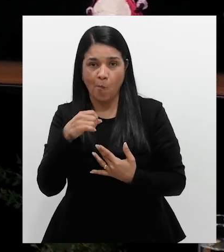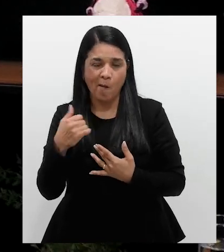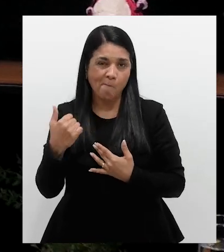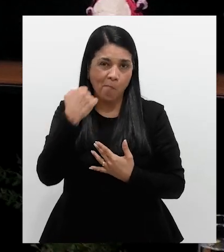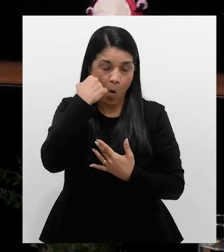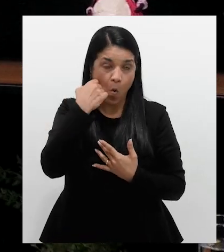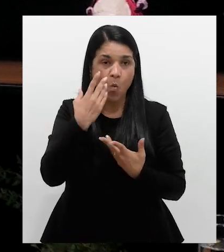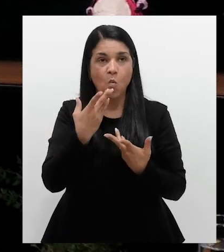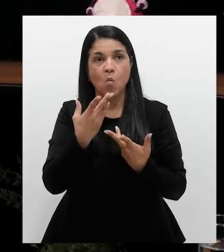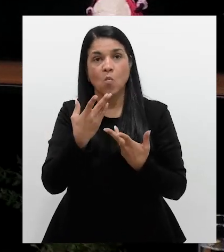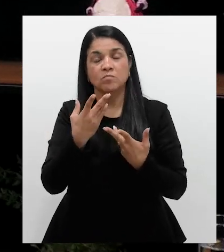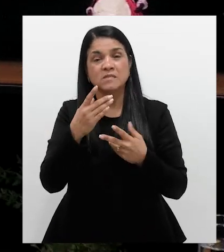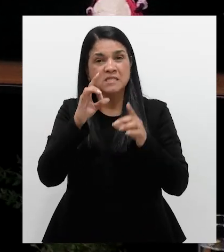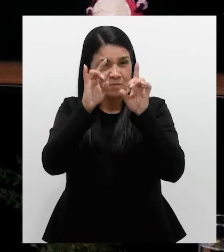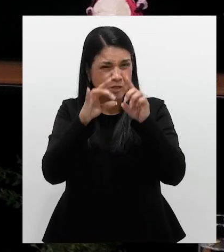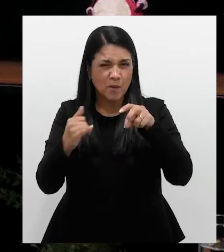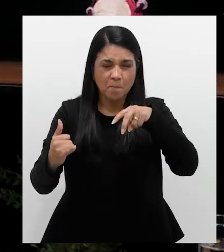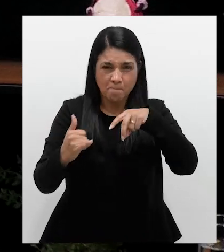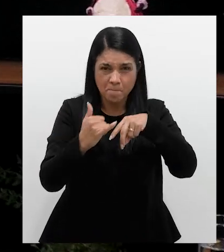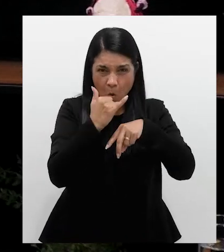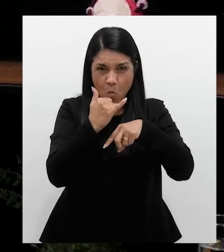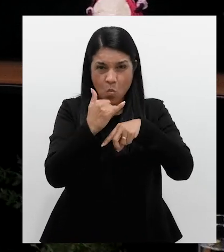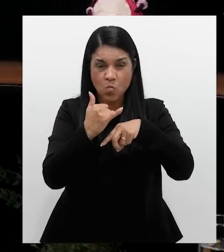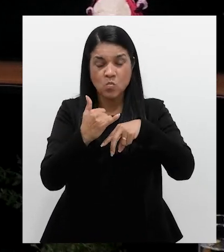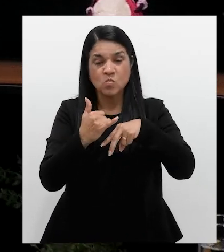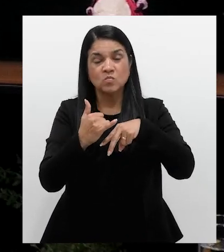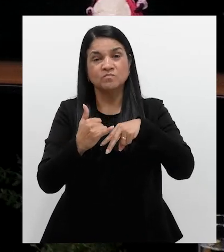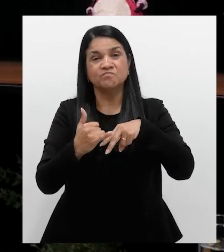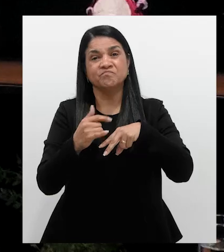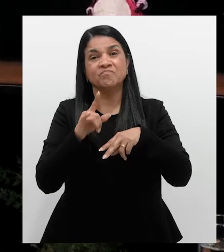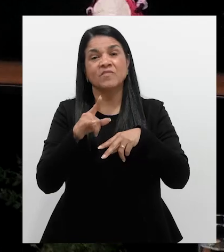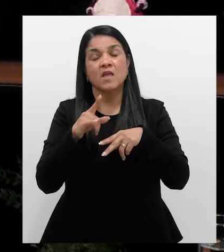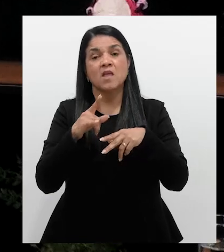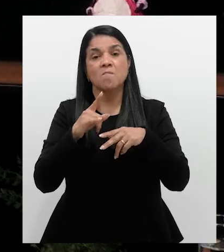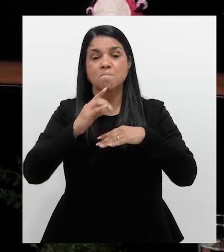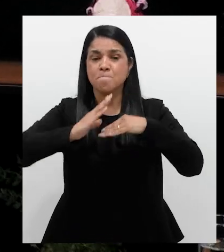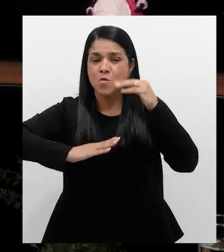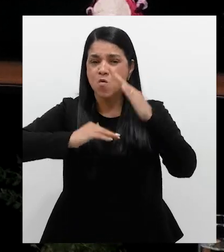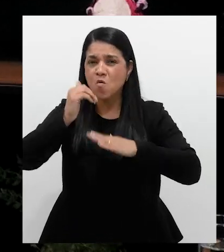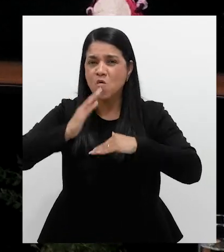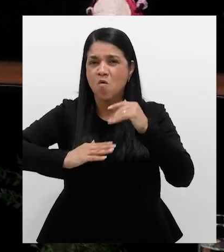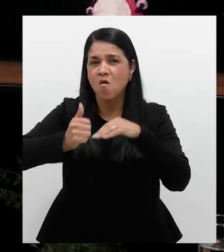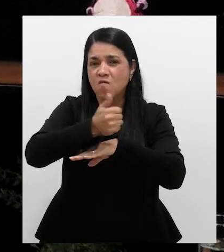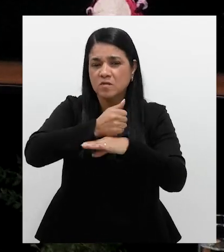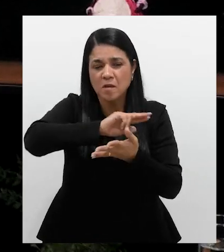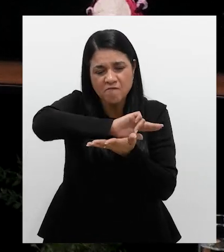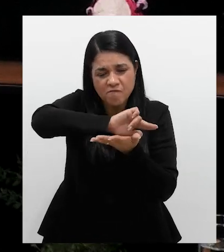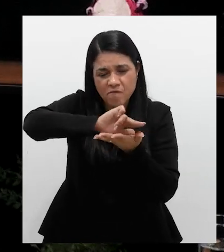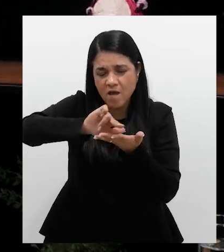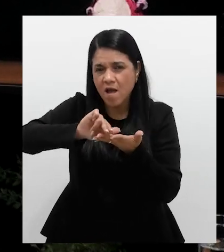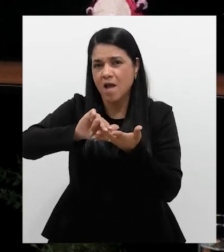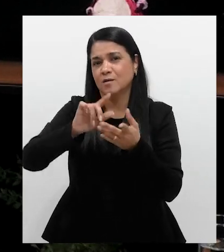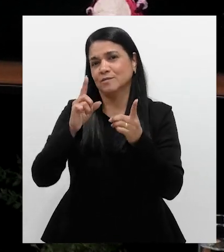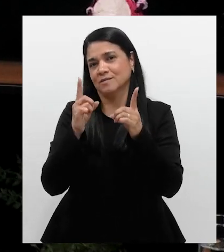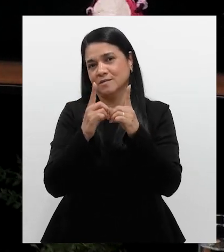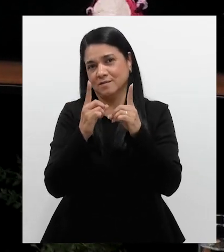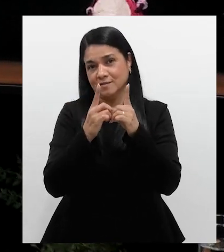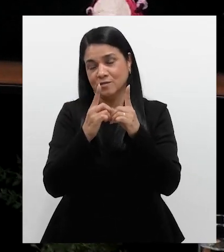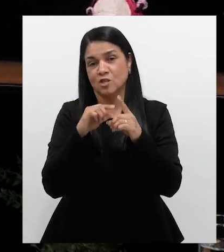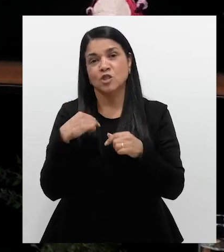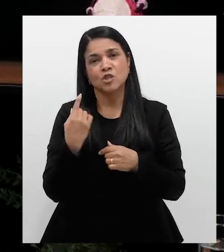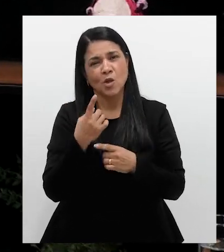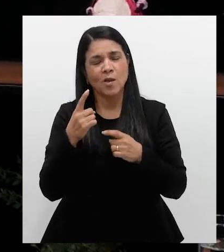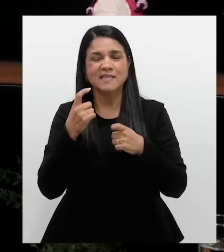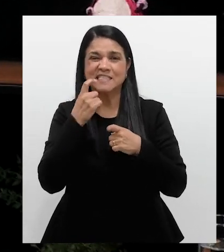questão da agressão, a gente está falando de uma necessidade multiprofissional de atendimento, né? Então, claro que nós, como os